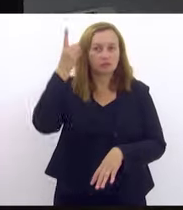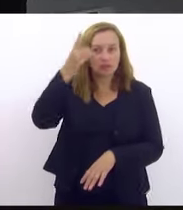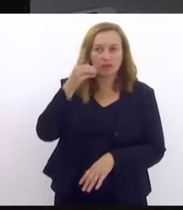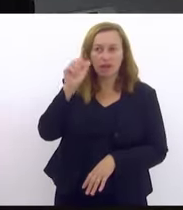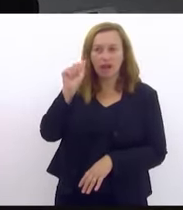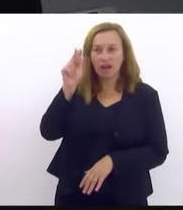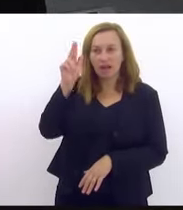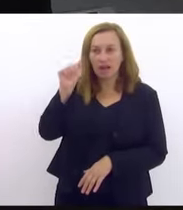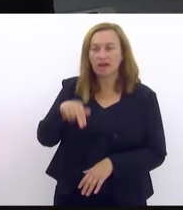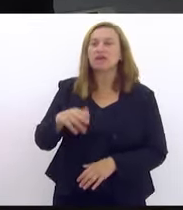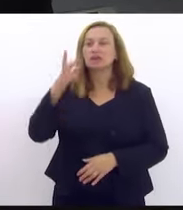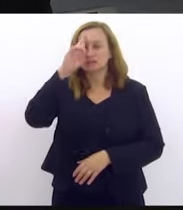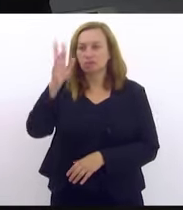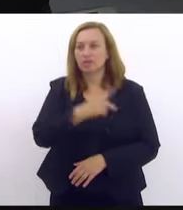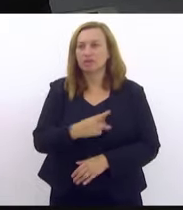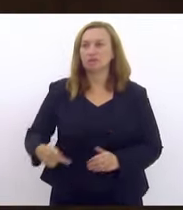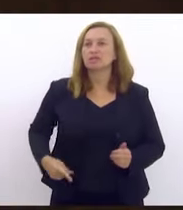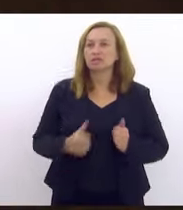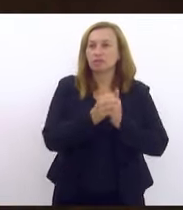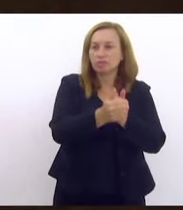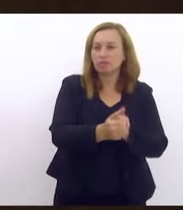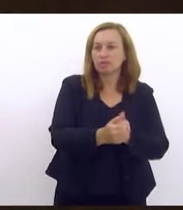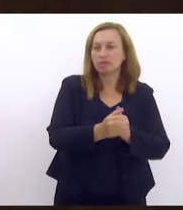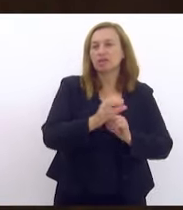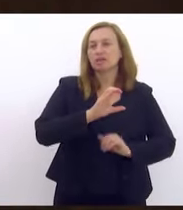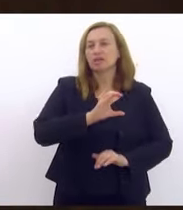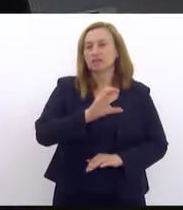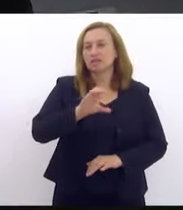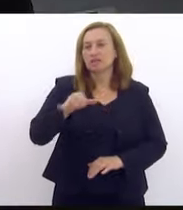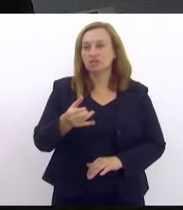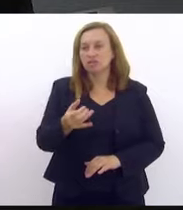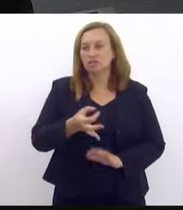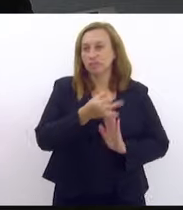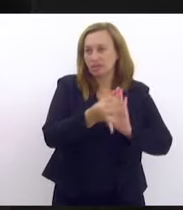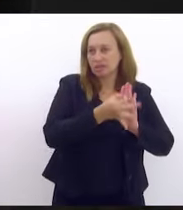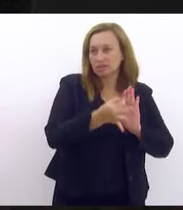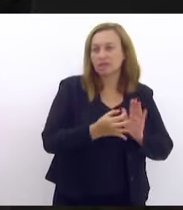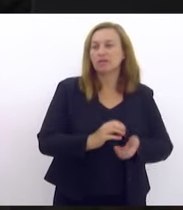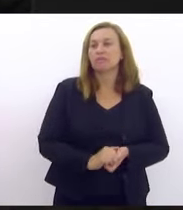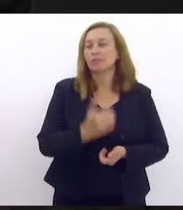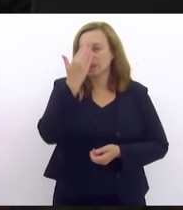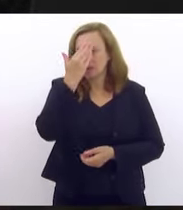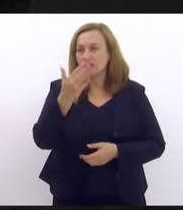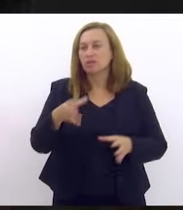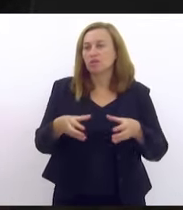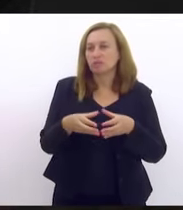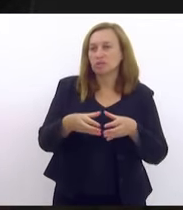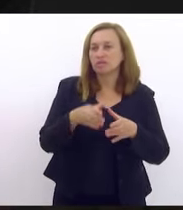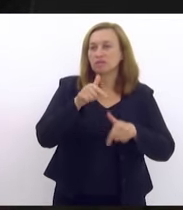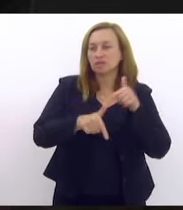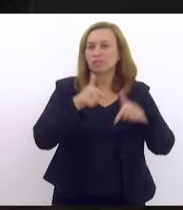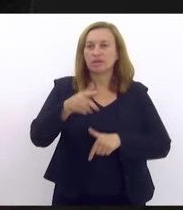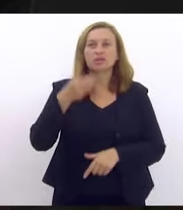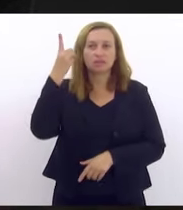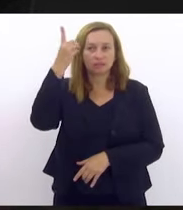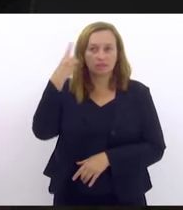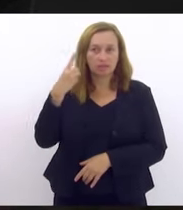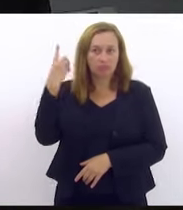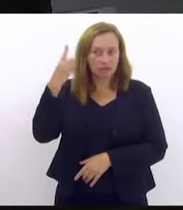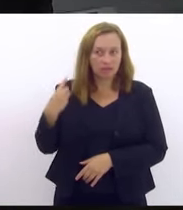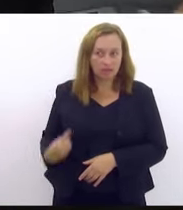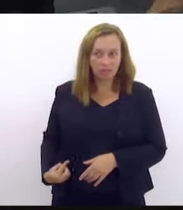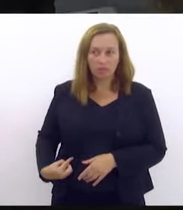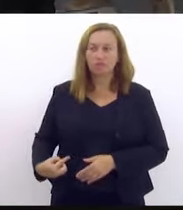Lopes. Presidente, acompanho o parecer da CCJ. Obrigado. Pela Comissão de Trabalho, deputada Dani Balbi.